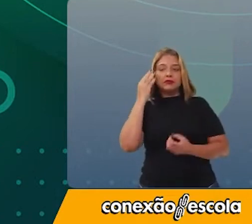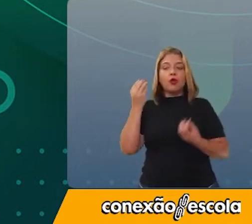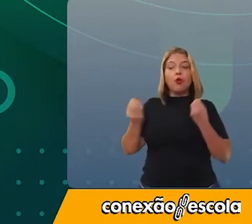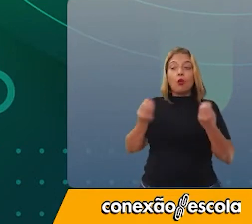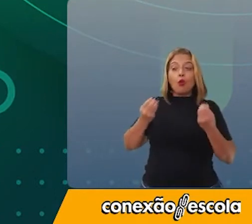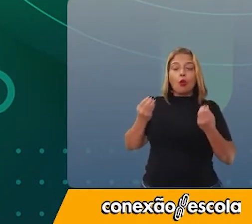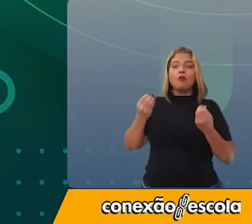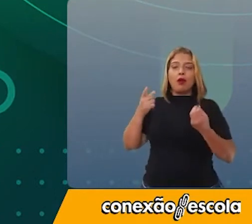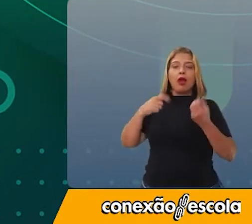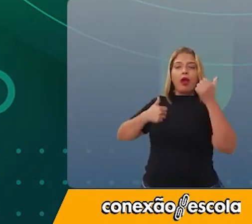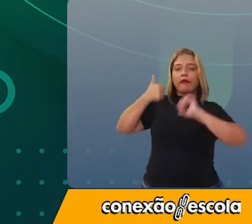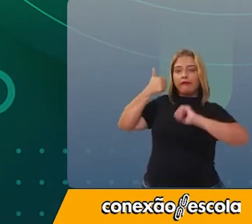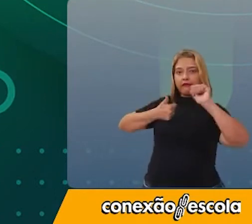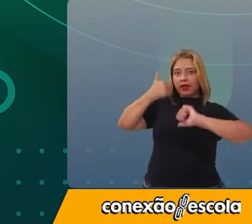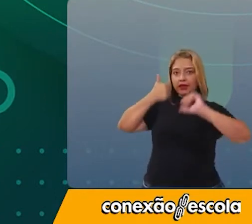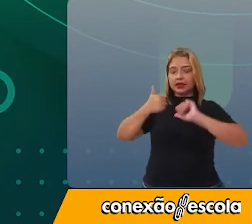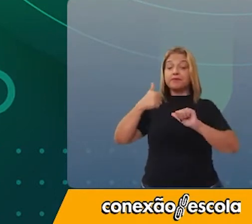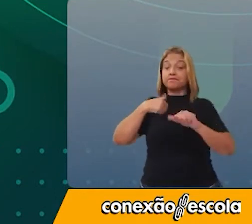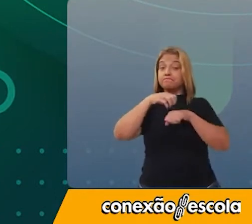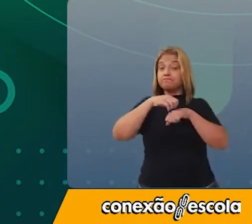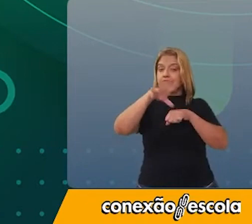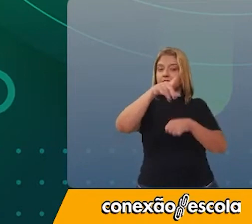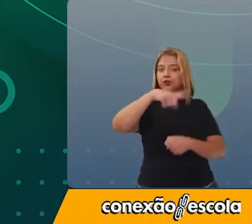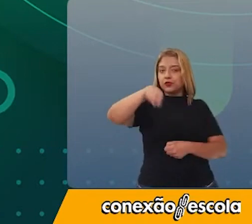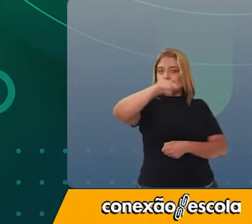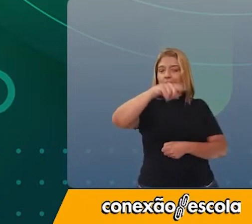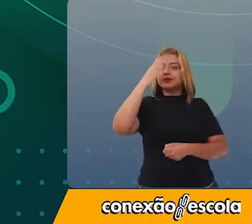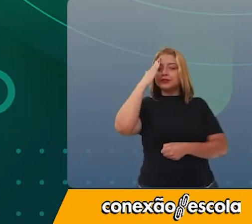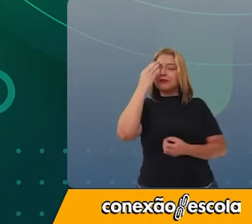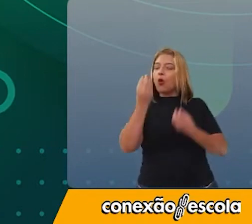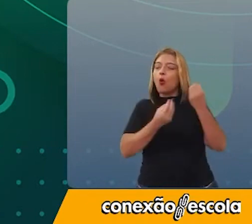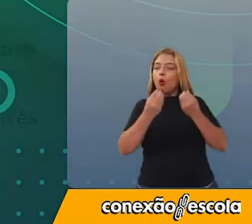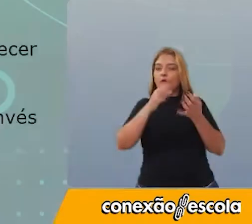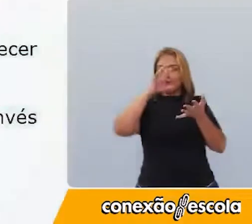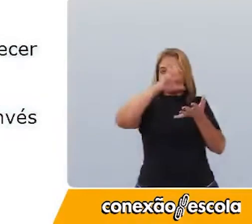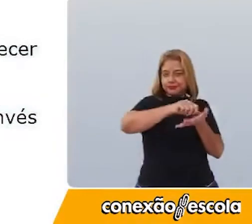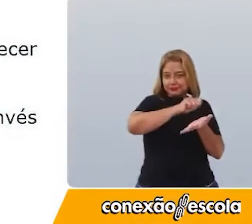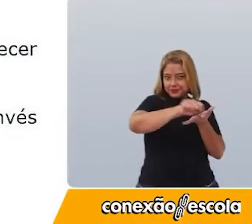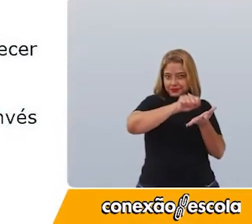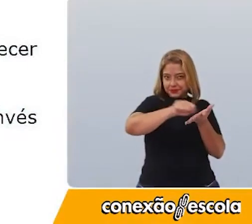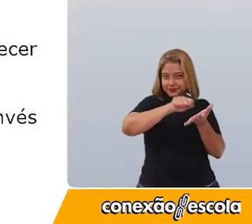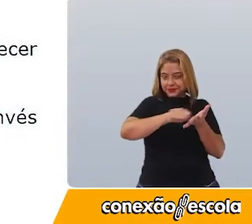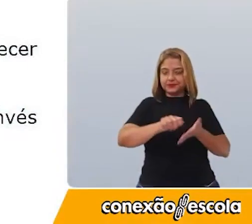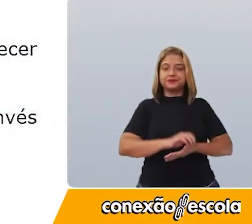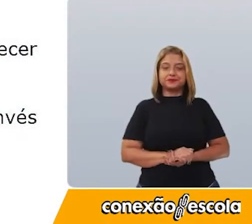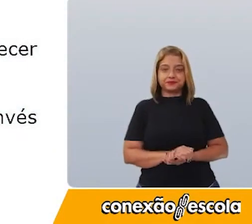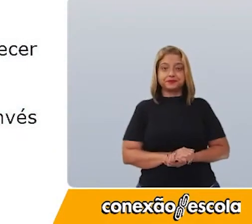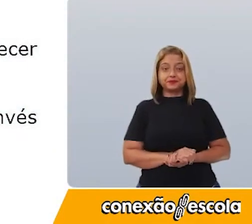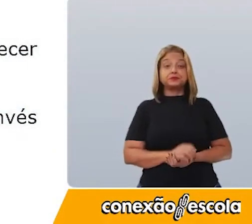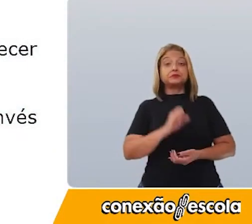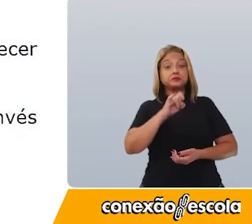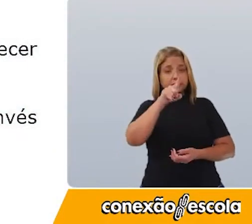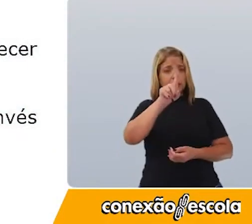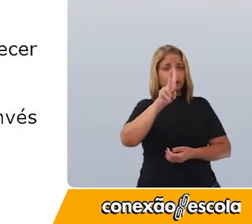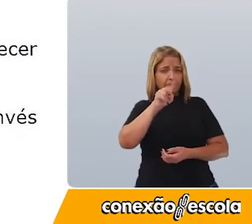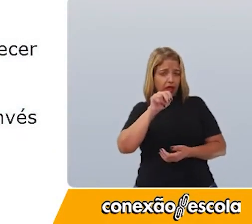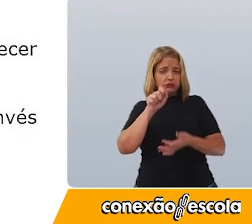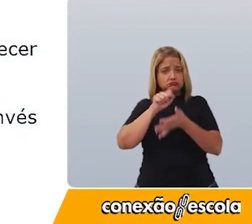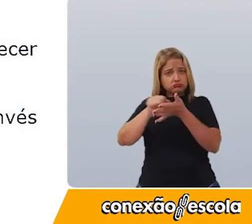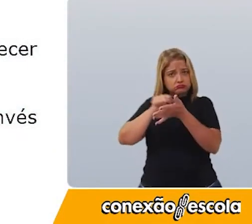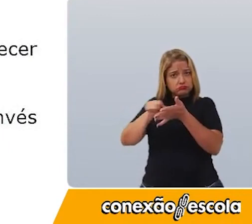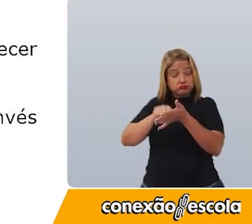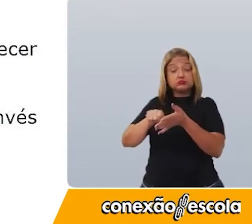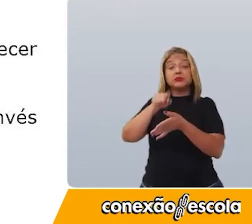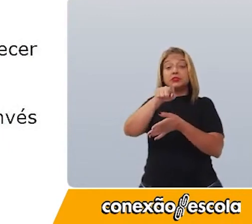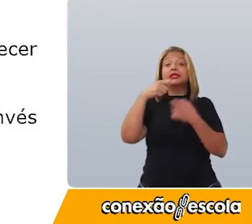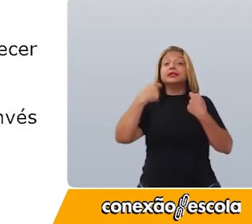vou dar algumas dicas aqui a respeito, então, da anotação. Veja só. Ao realizar anotações,